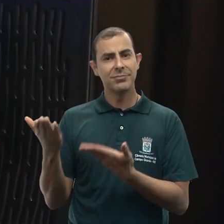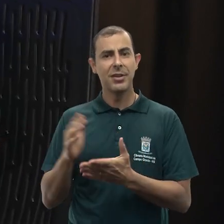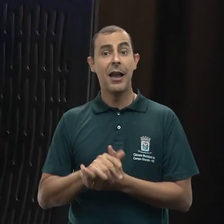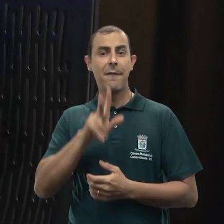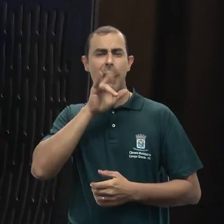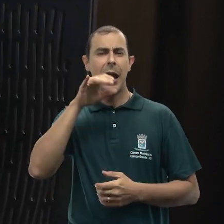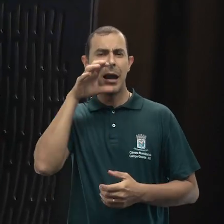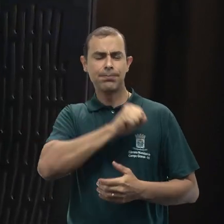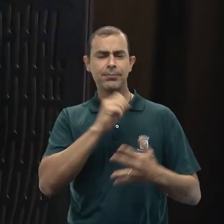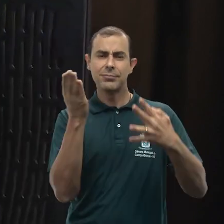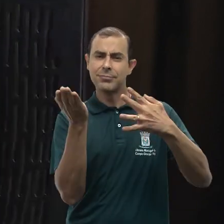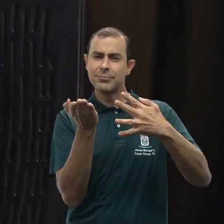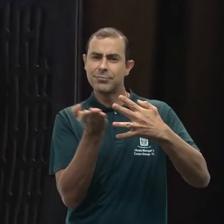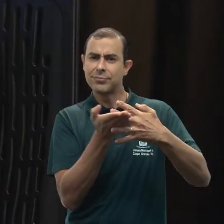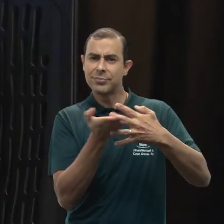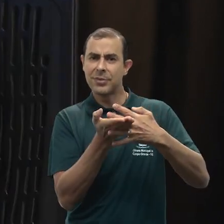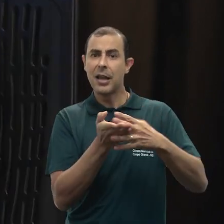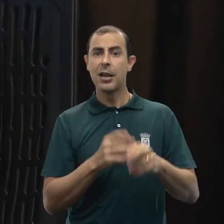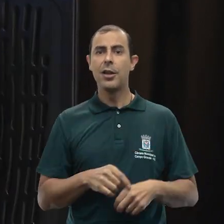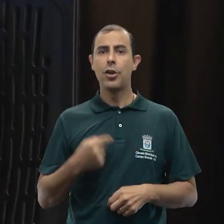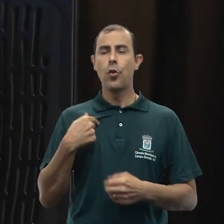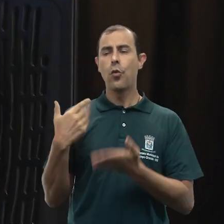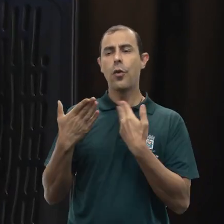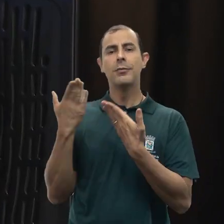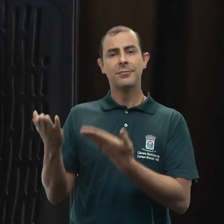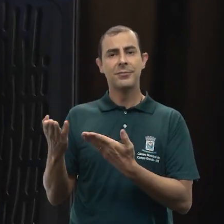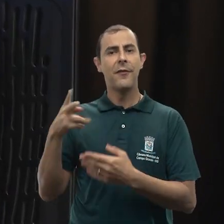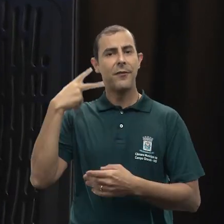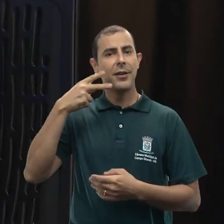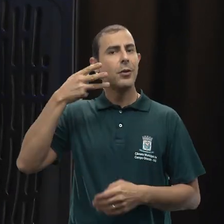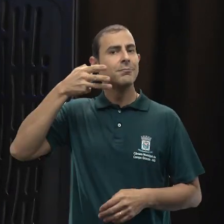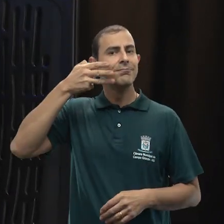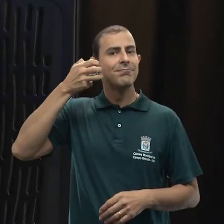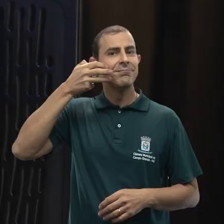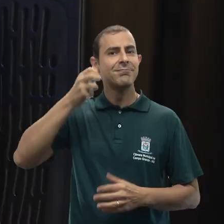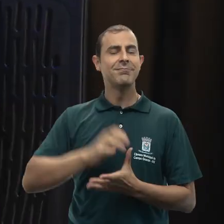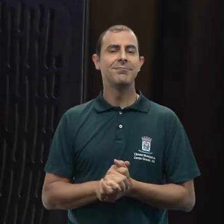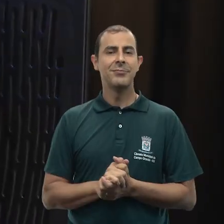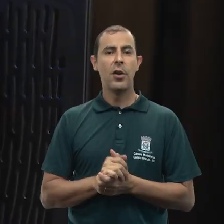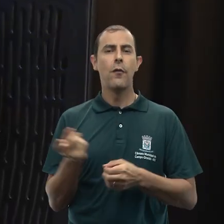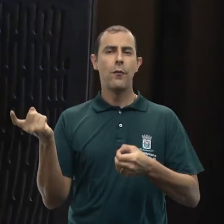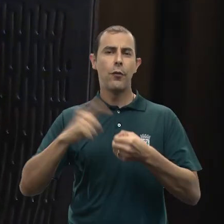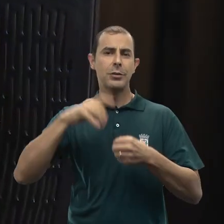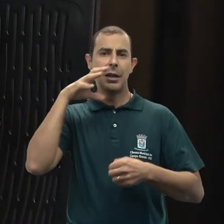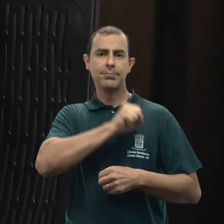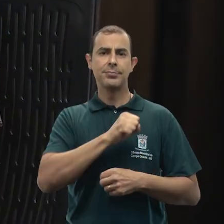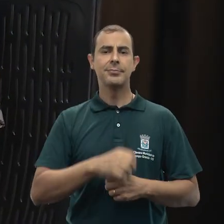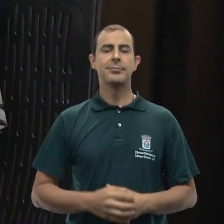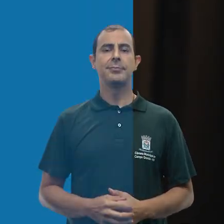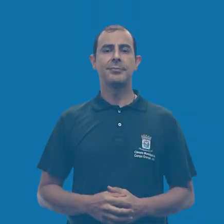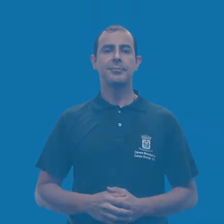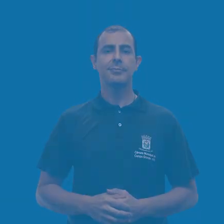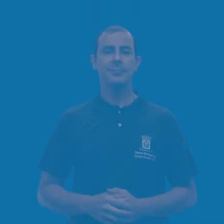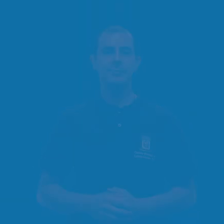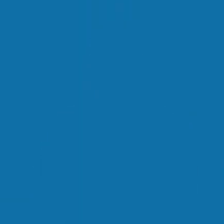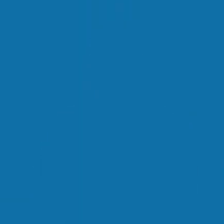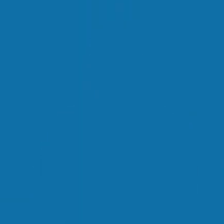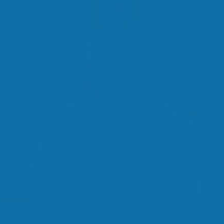para um rápido intervalo. Eu estou falando com o vereador Maicon Nogueira. Nós voltamos já.